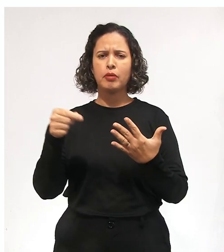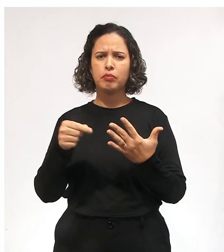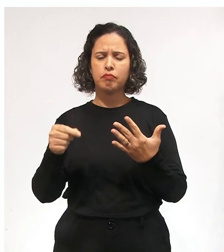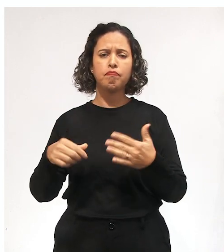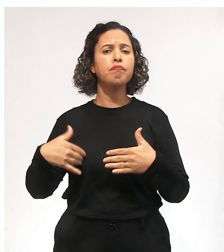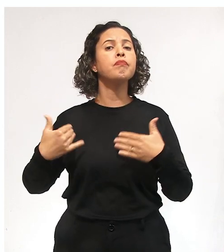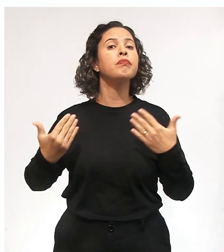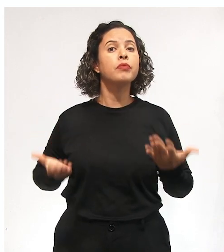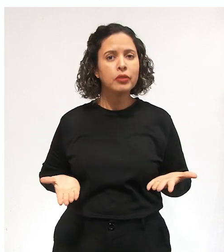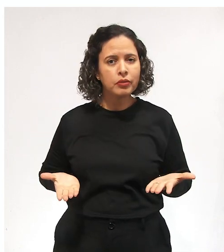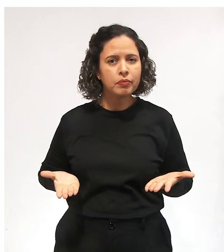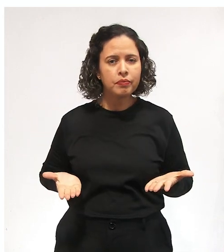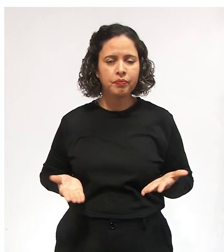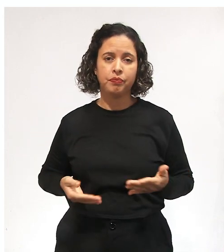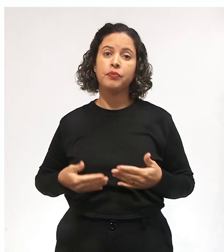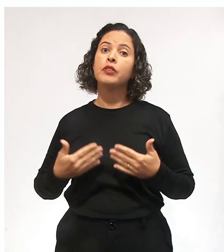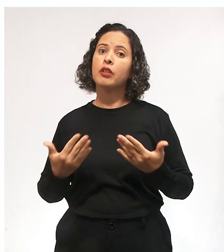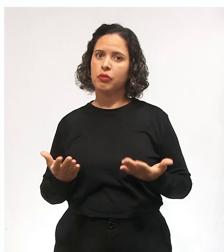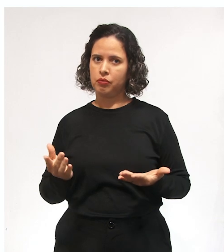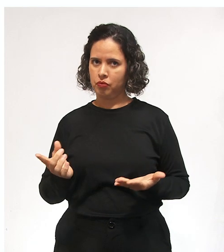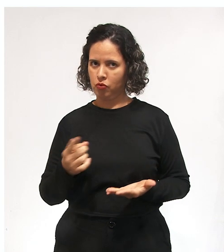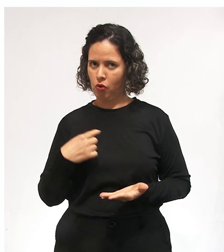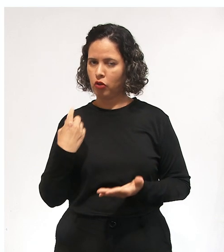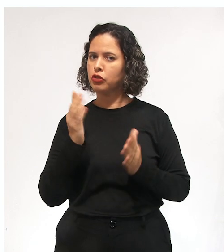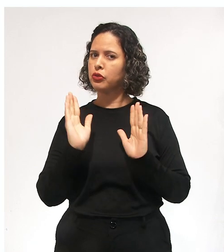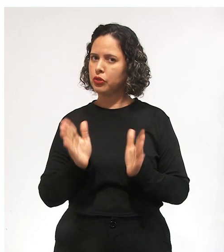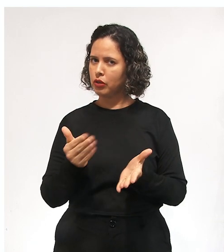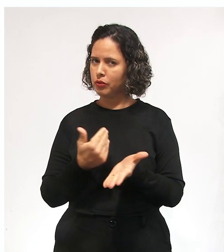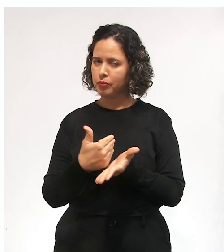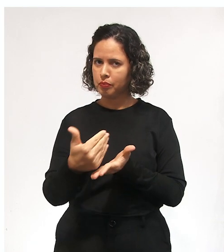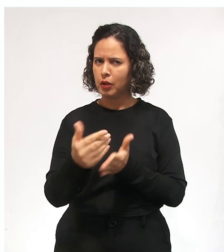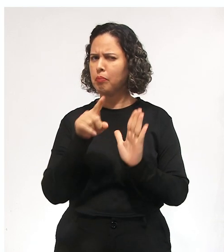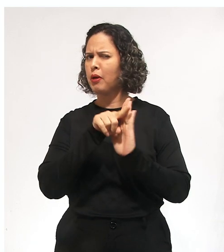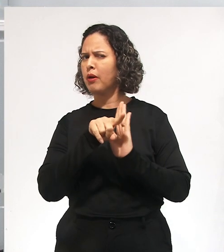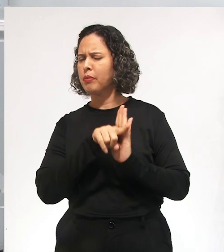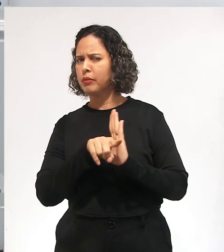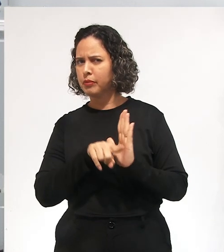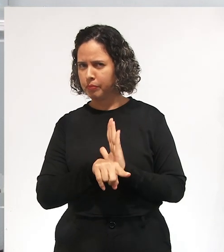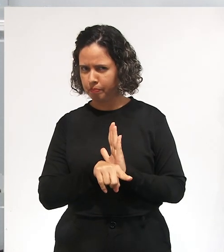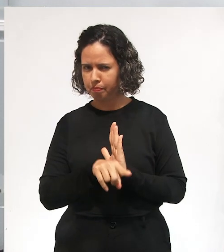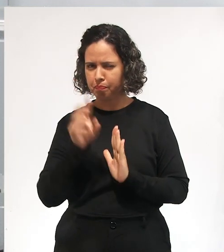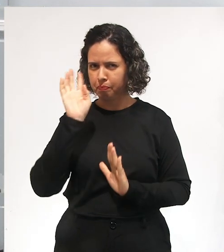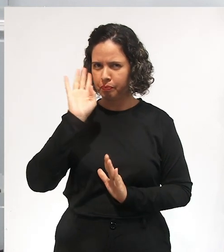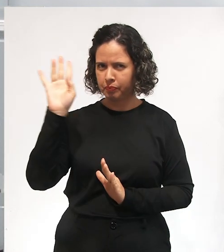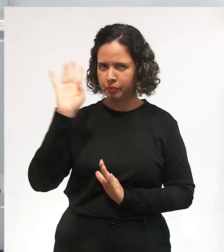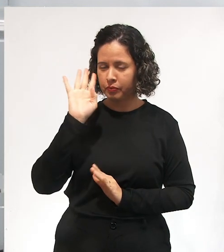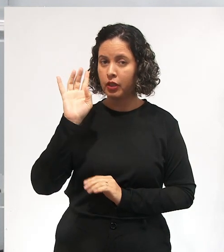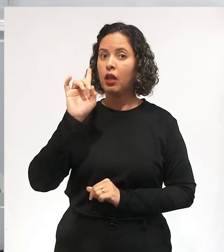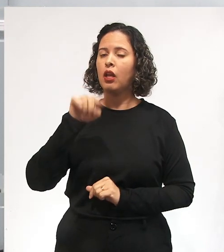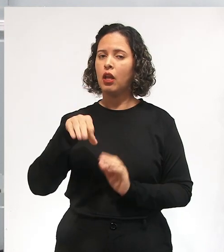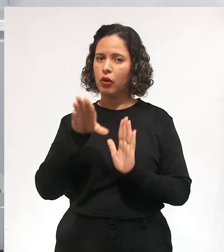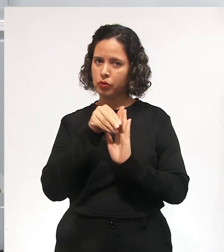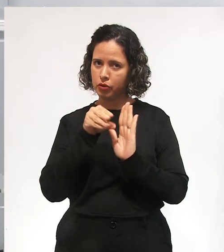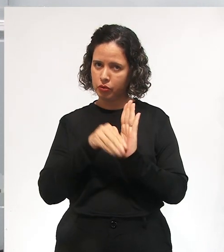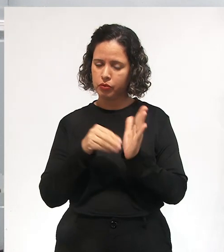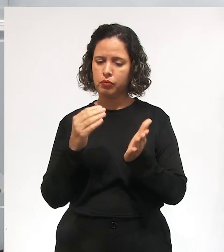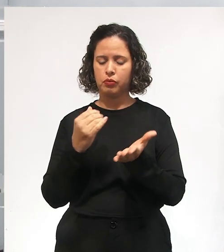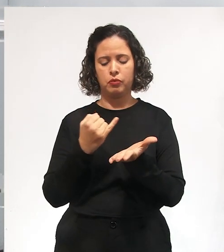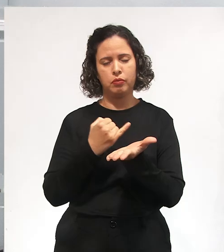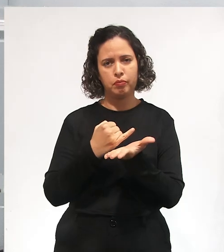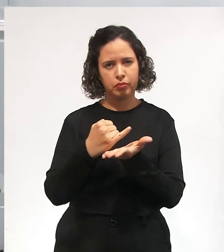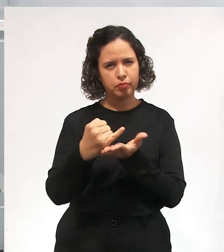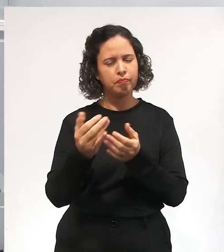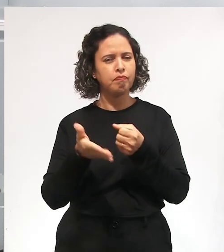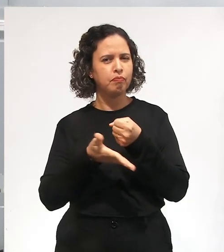sistema computacional? Então a gente já começa a disciplina com questionamento. É uma disciplina, um conteúdo introdutório e eu